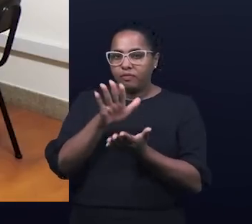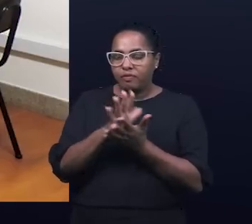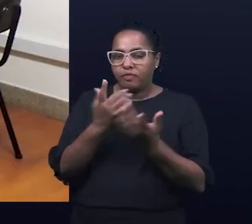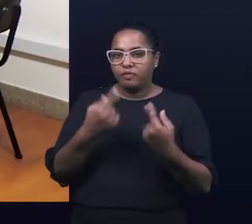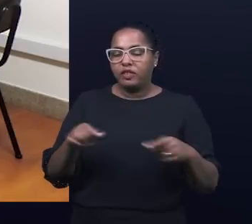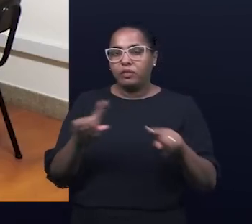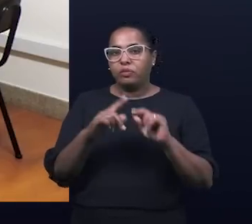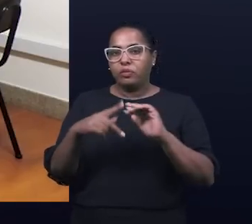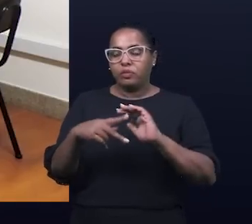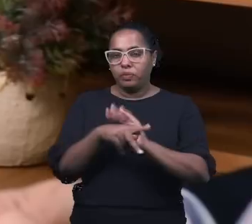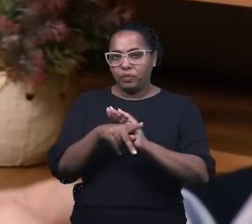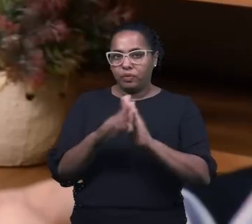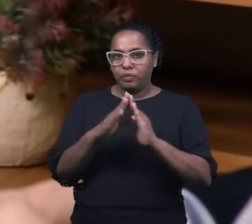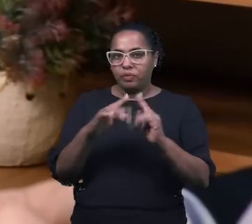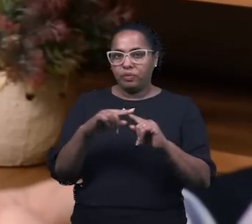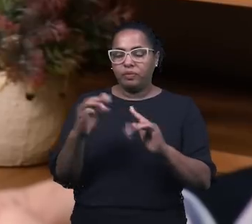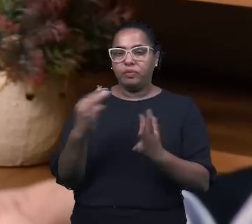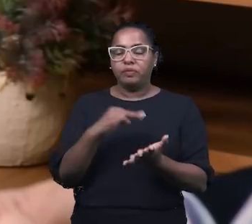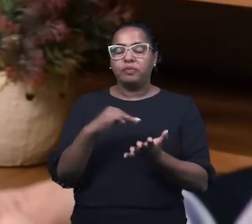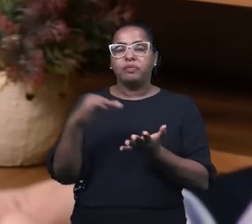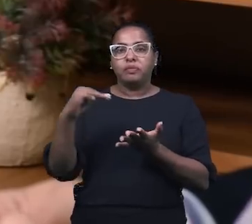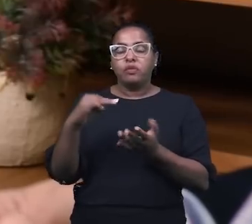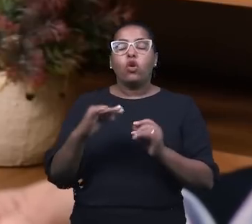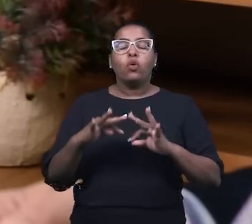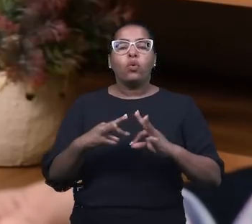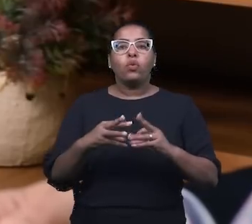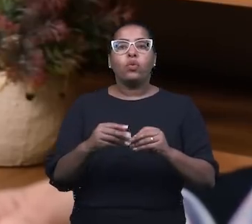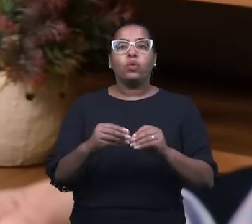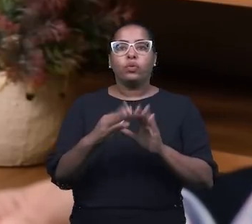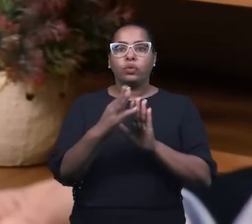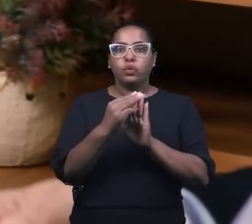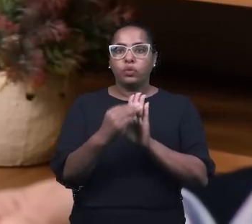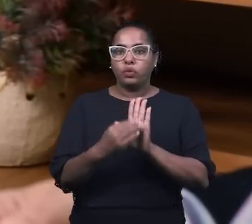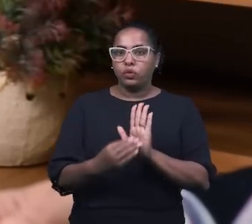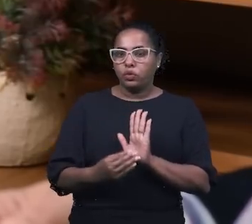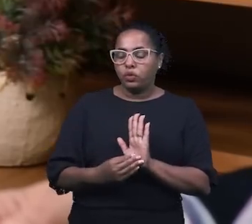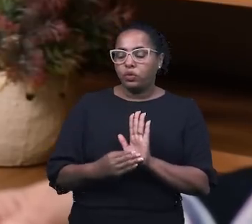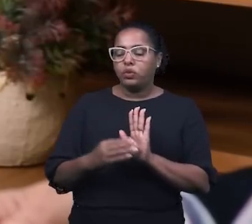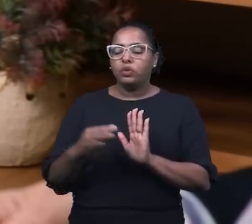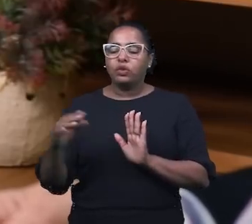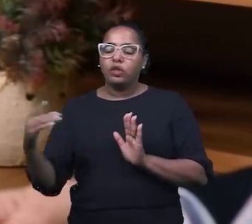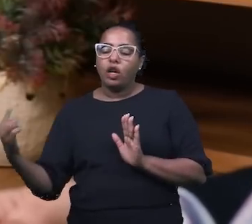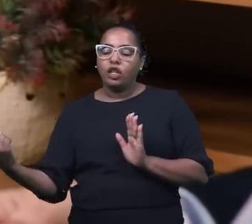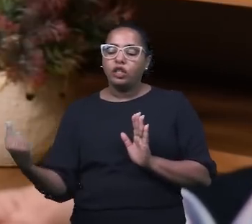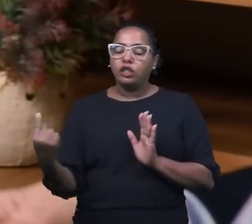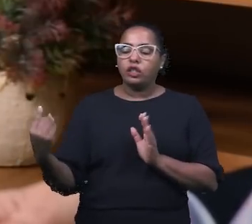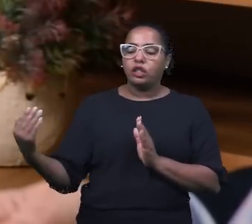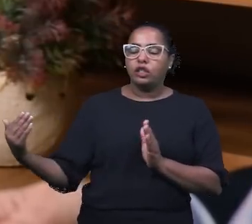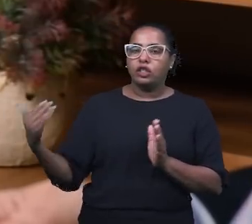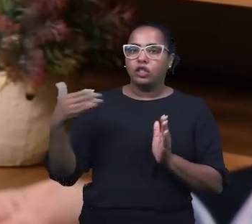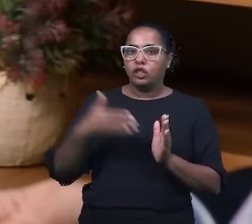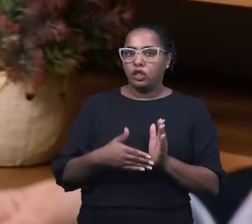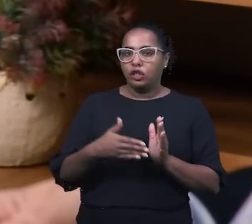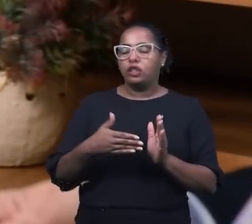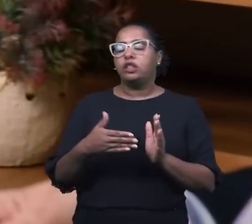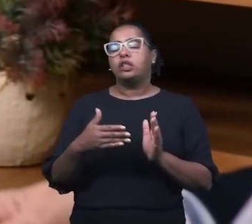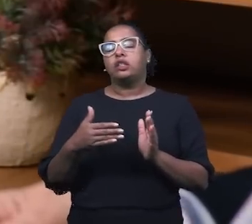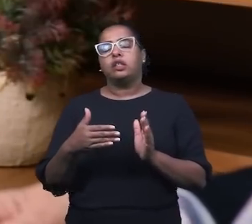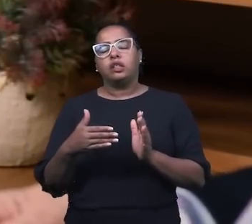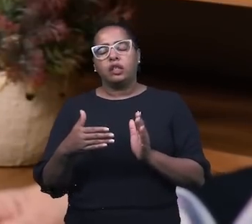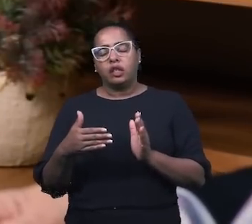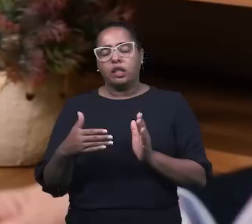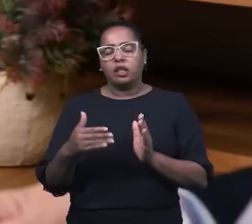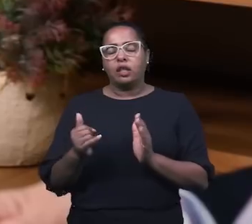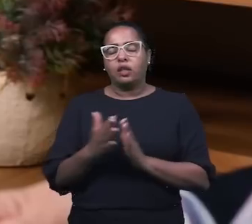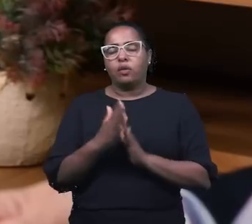da Igreja Cristã Maranata. Então, todo o conteúdo, desde o recebimento do louvor, seja por e-mail